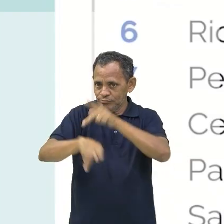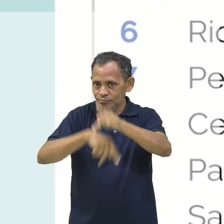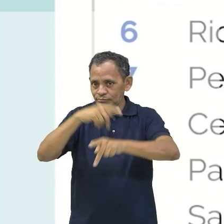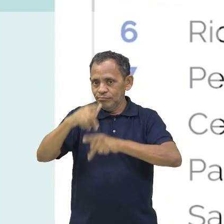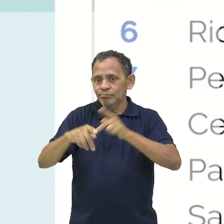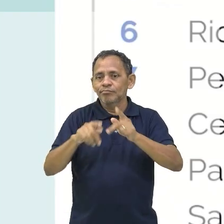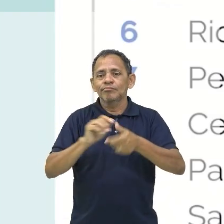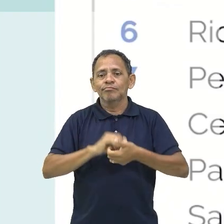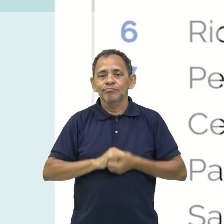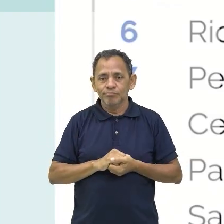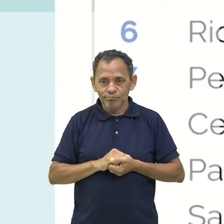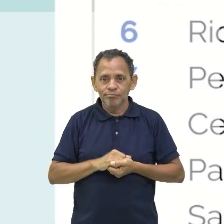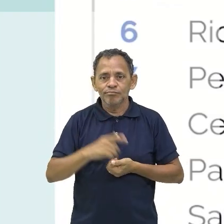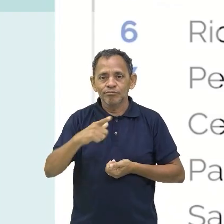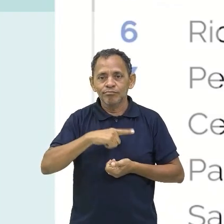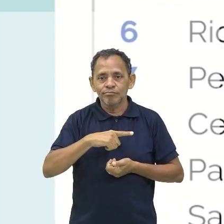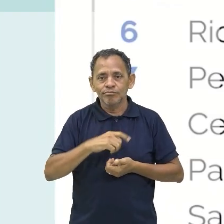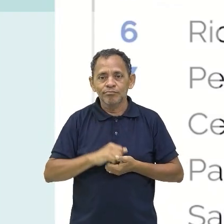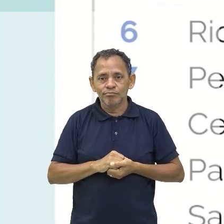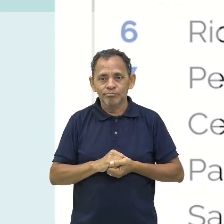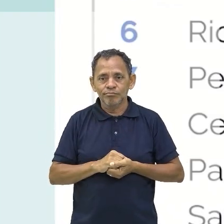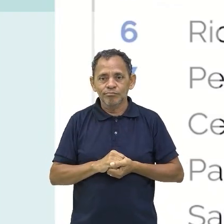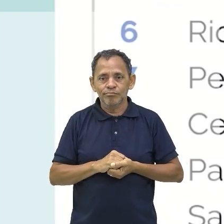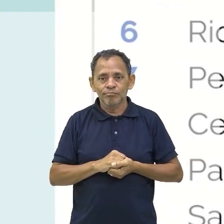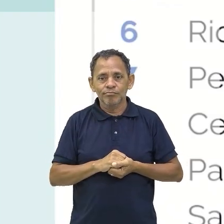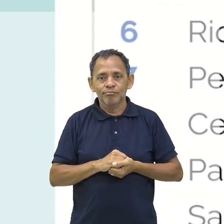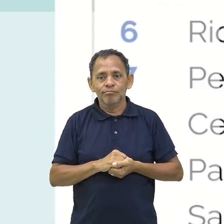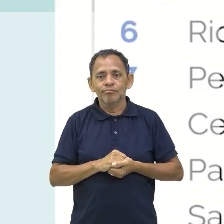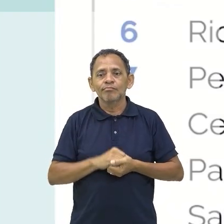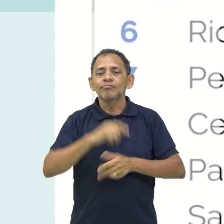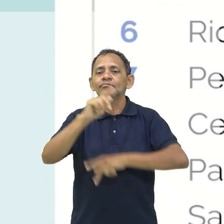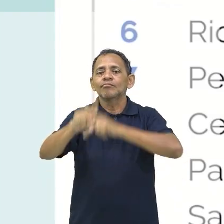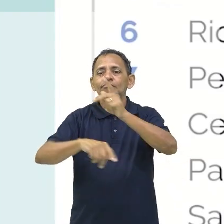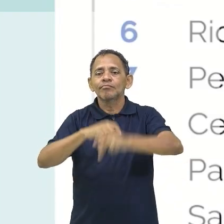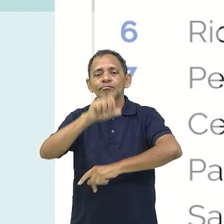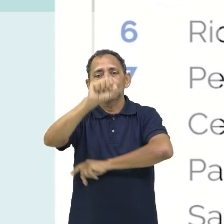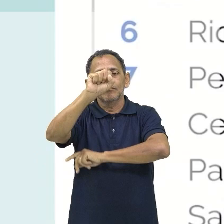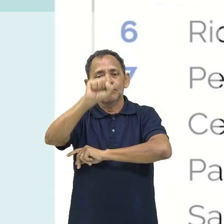onde Japurá contava com uma população em torno de